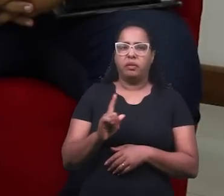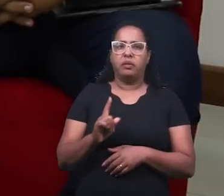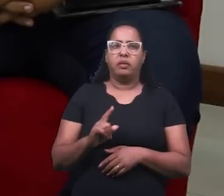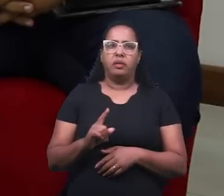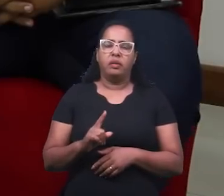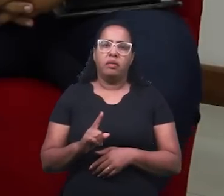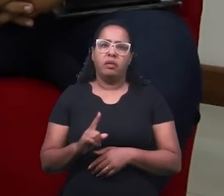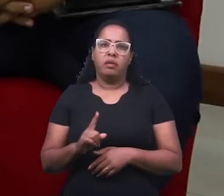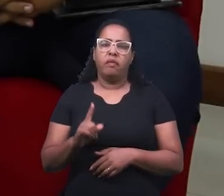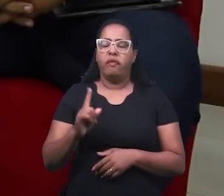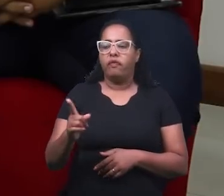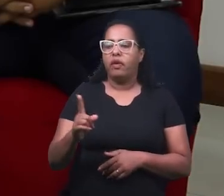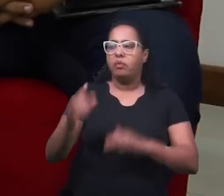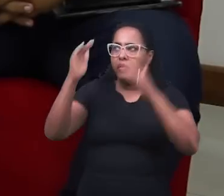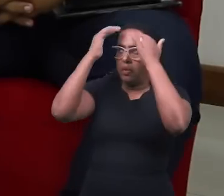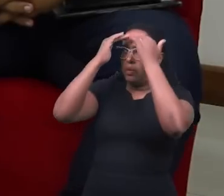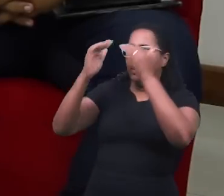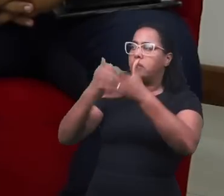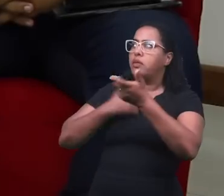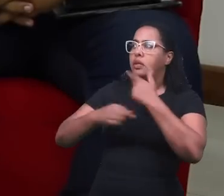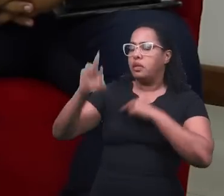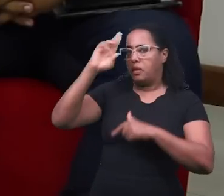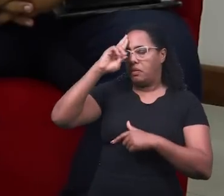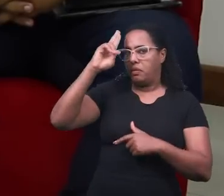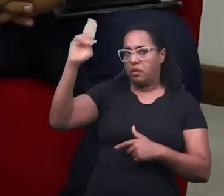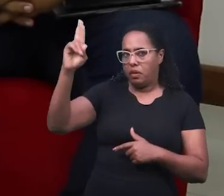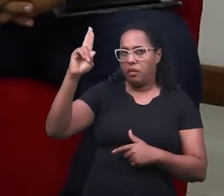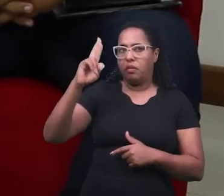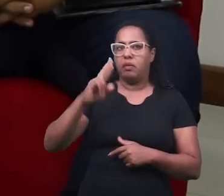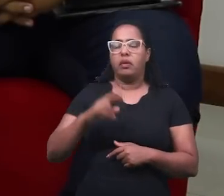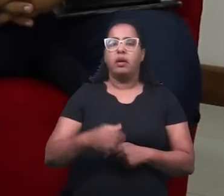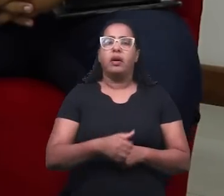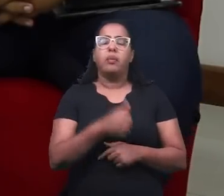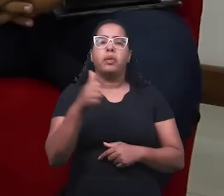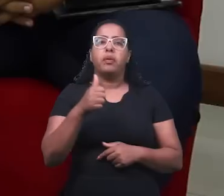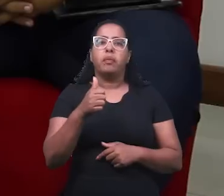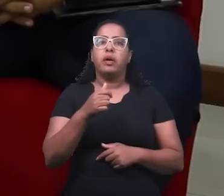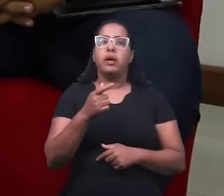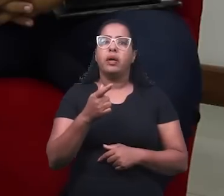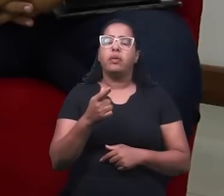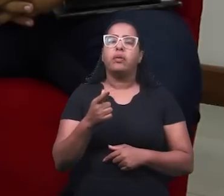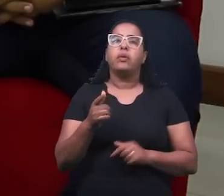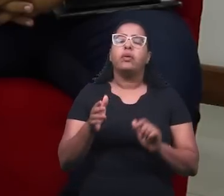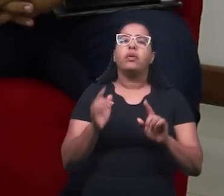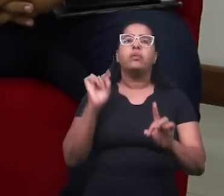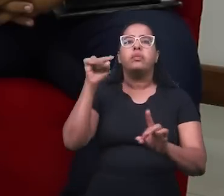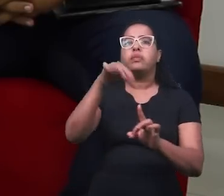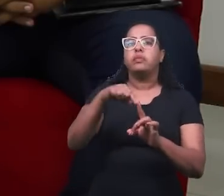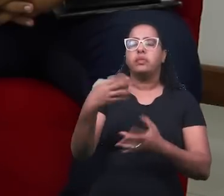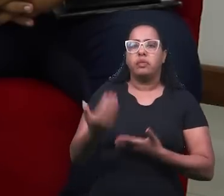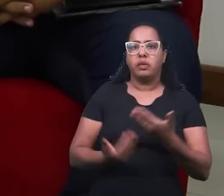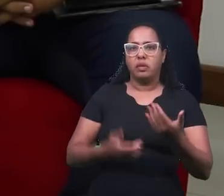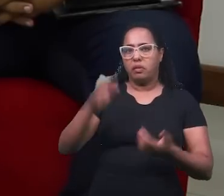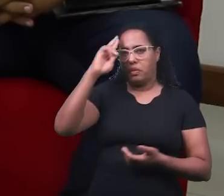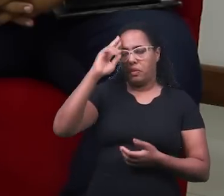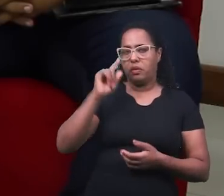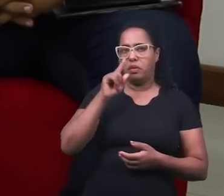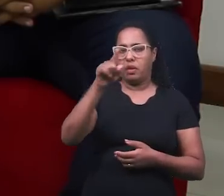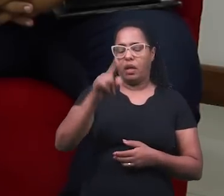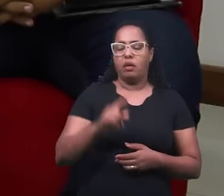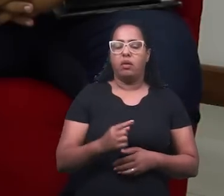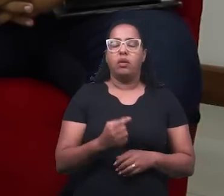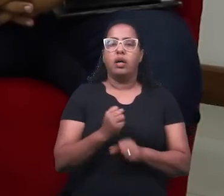vamos pautado naquilo que é a vontade do Senhor. Então nós fomos. O primeiro propósito nosso é servir o Senhor lá. E